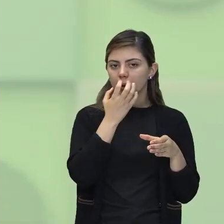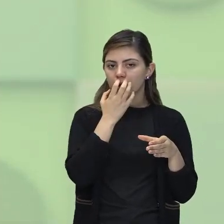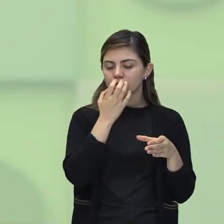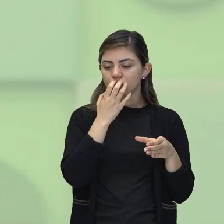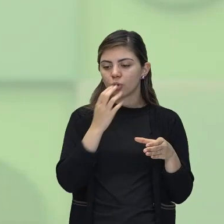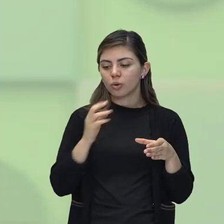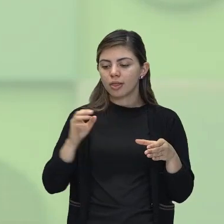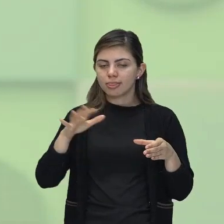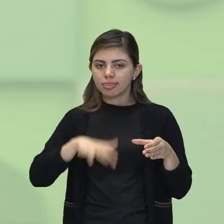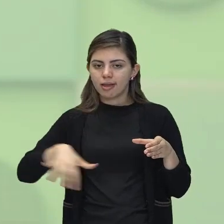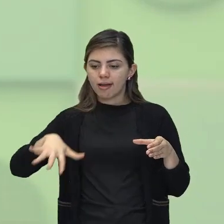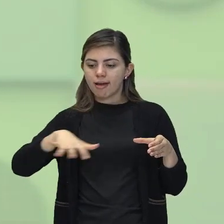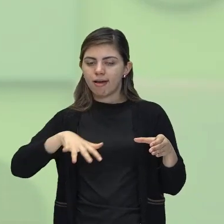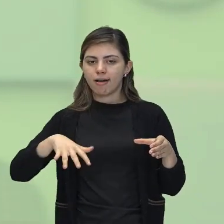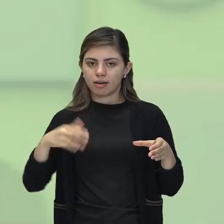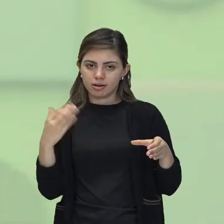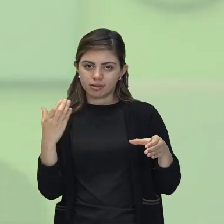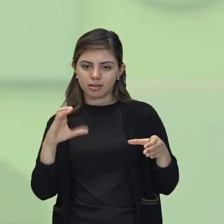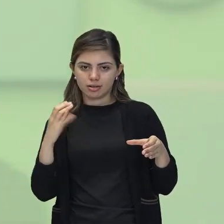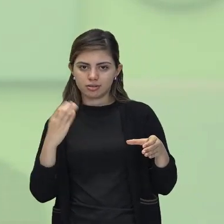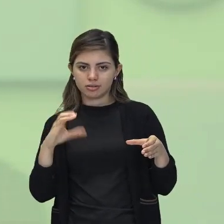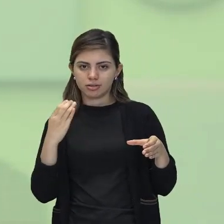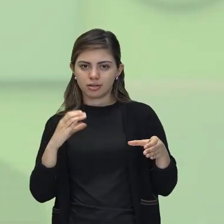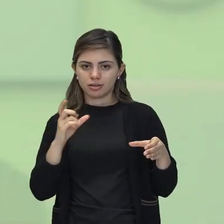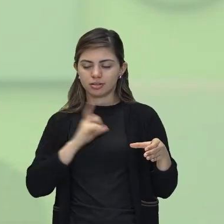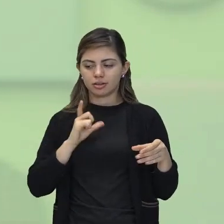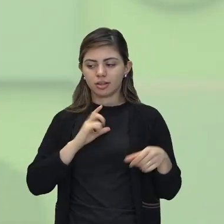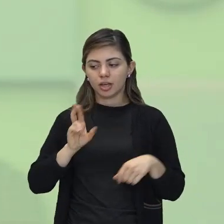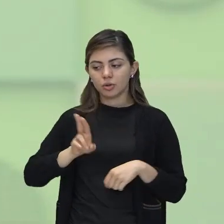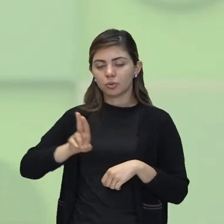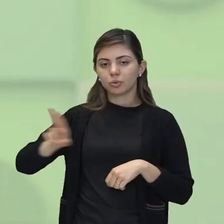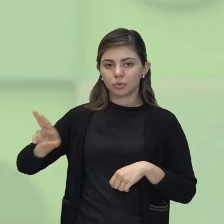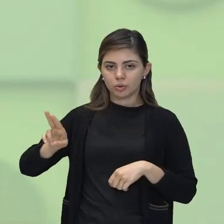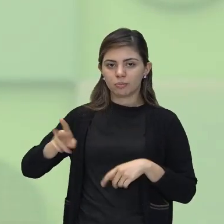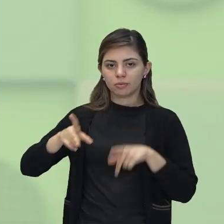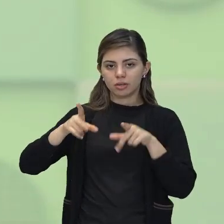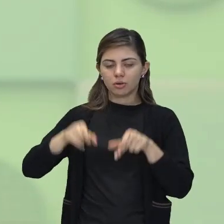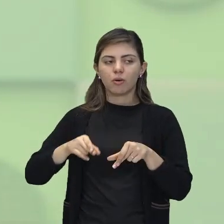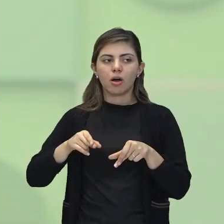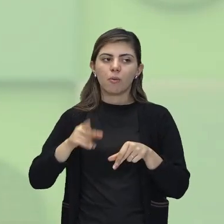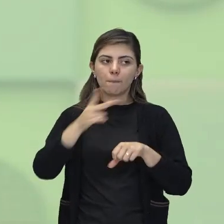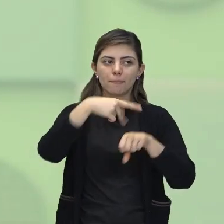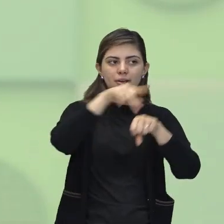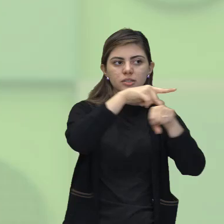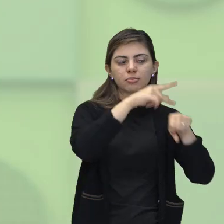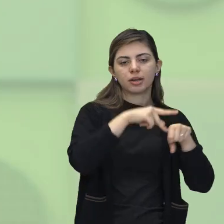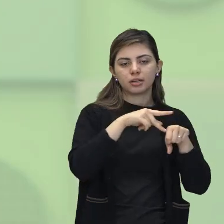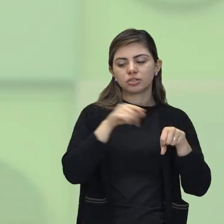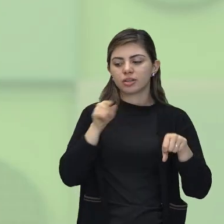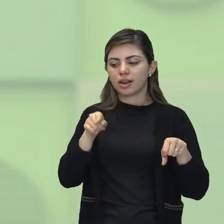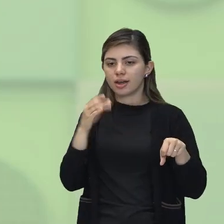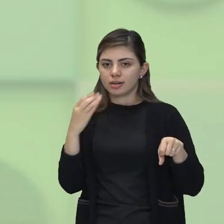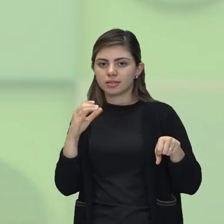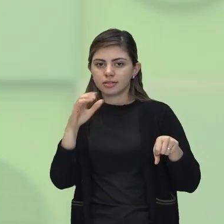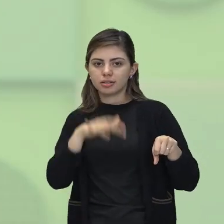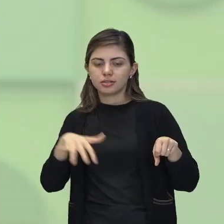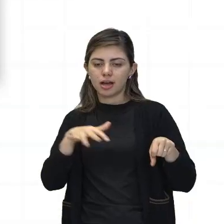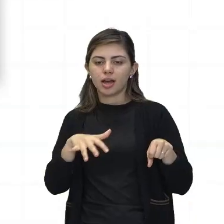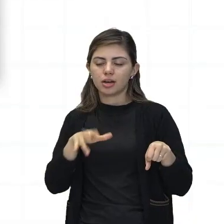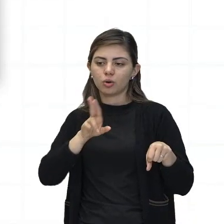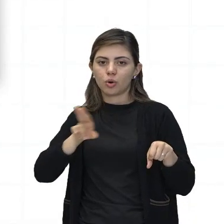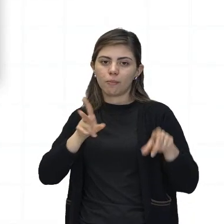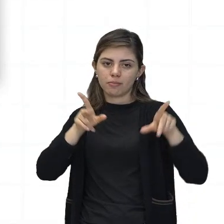mesmo nome científico do cachorro, seja qual for o país, tá bom? Então, vamos iniciar